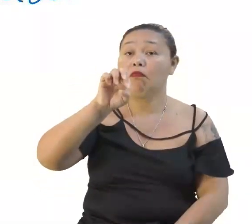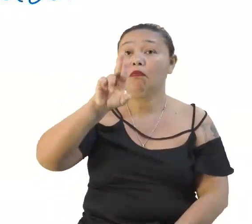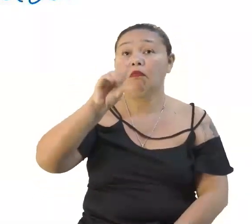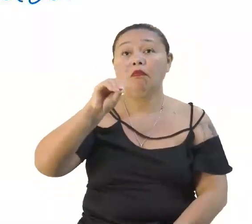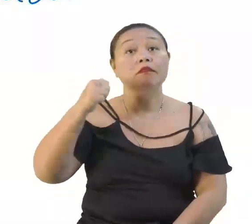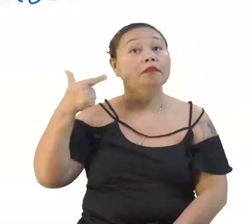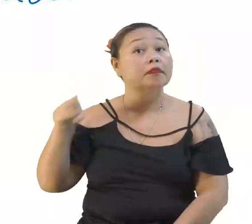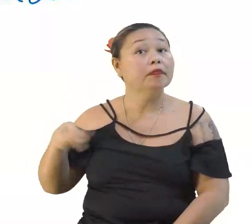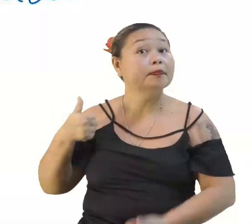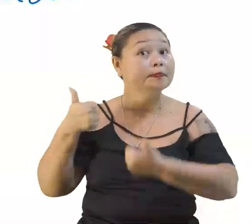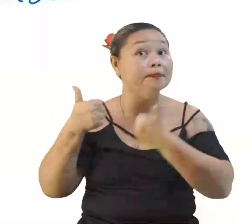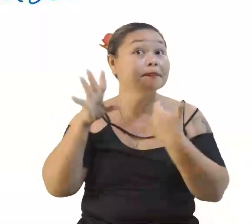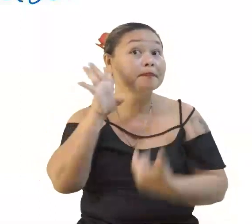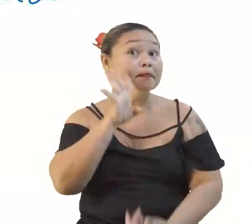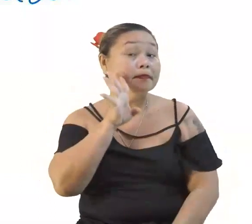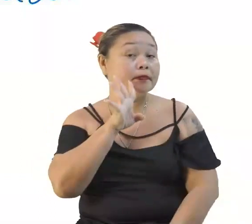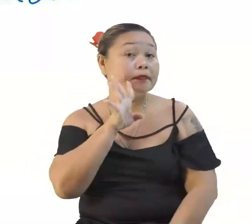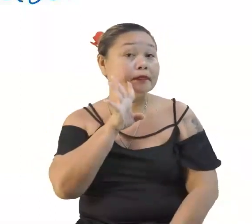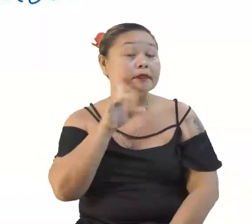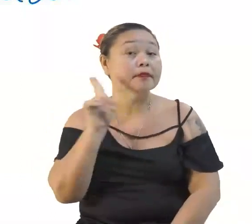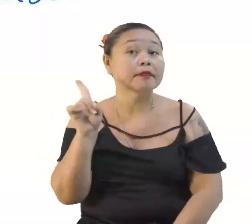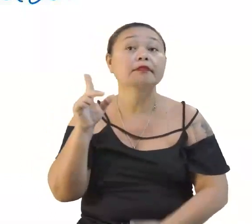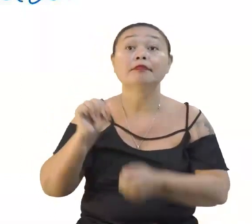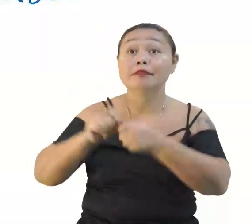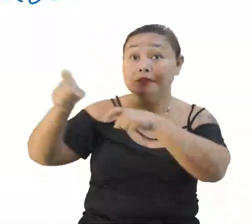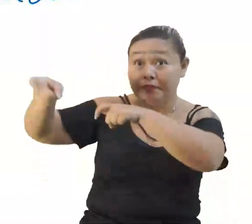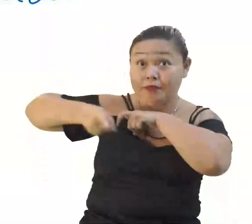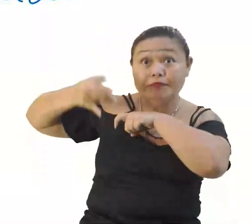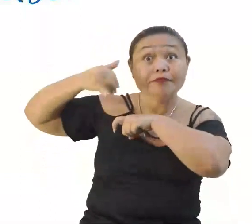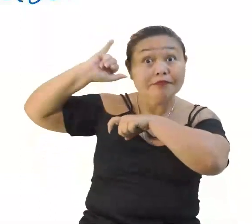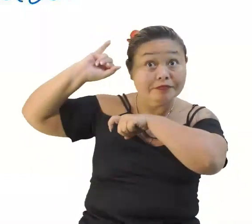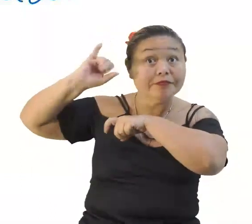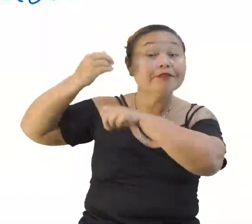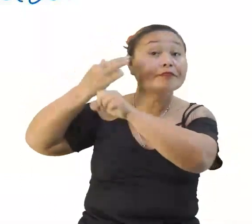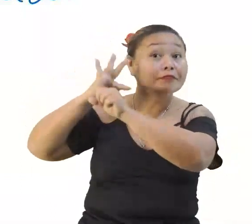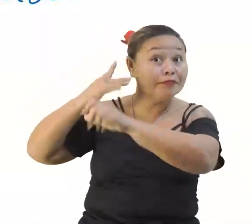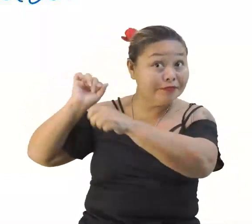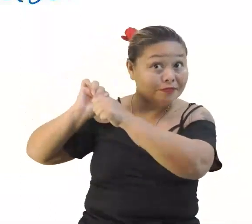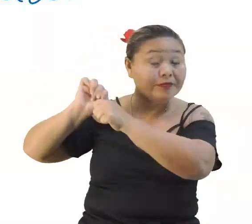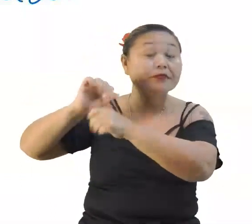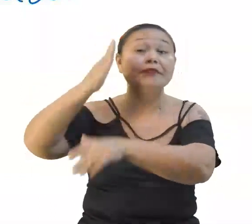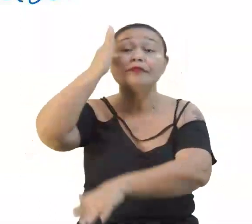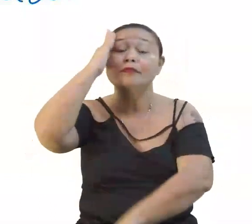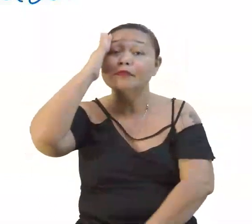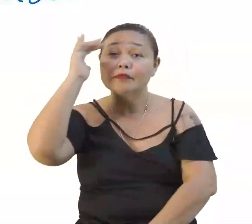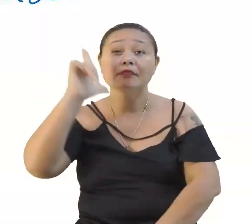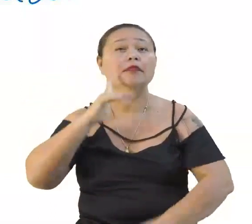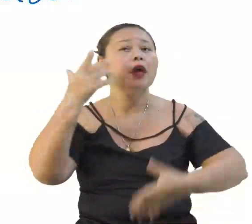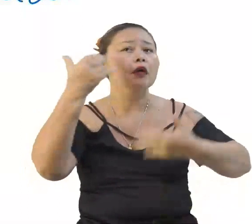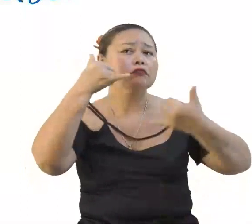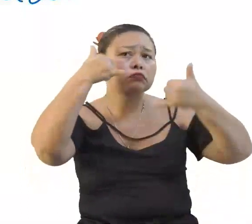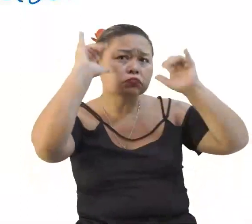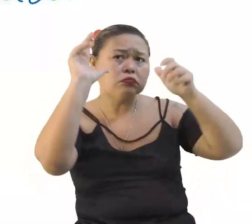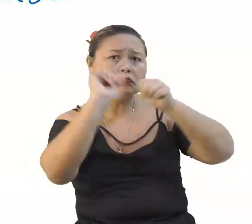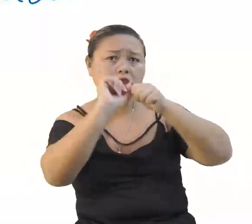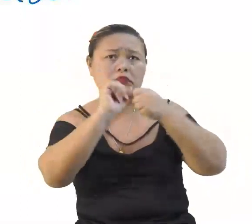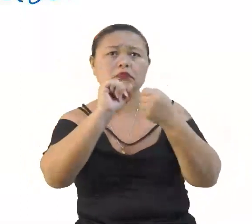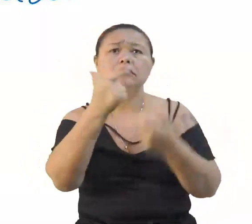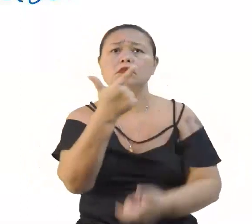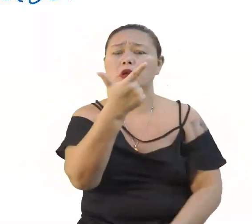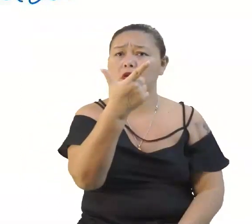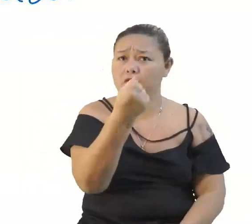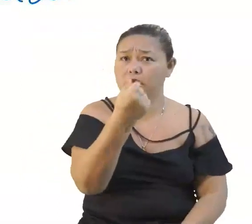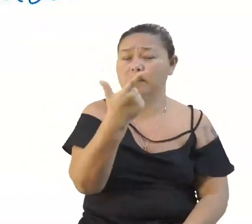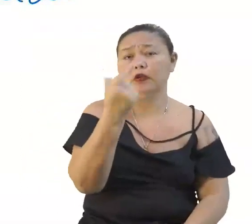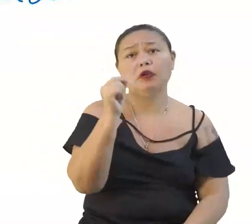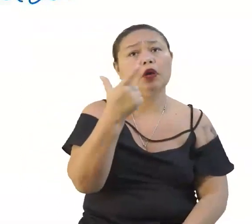Viu? Beleza. Quem é fazendeiro aí, ó? Fazendeiro sabe que tem vaca que produz 20 litros de leite lá na sua fazenda?